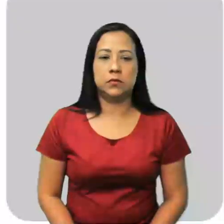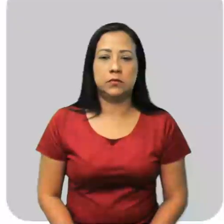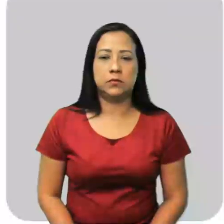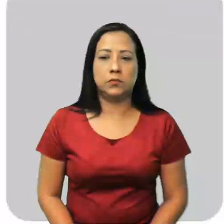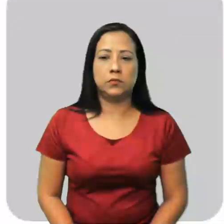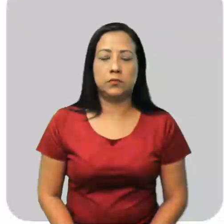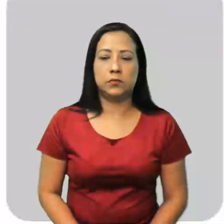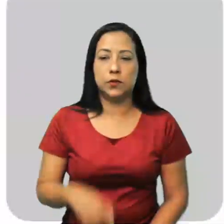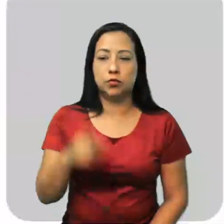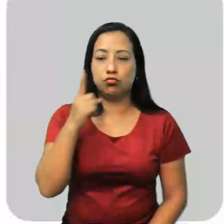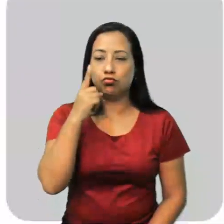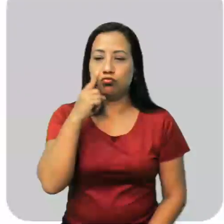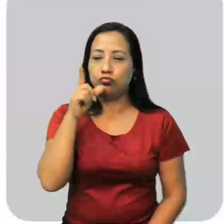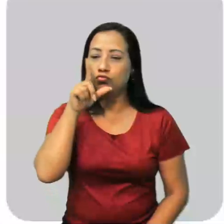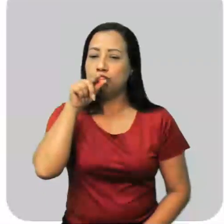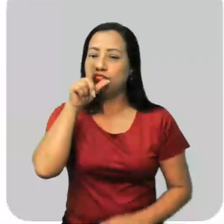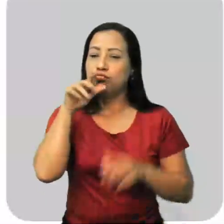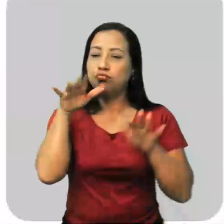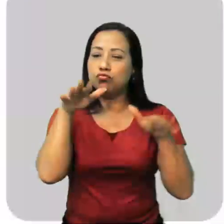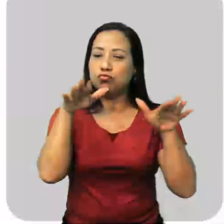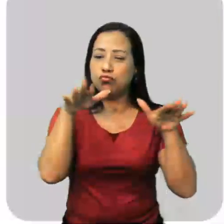Bonitinho essa cegonha, né?